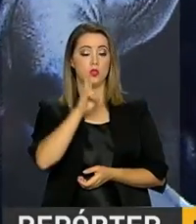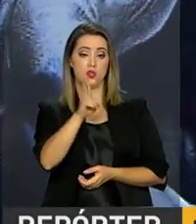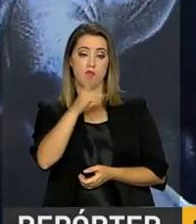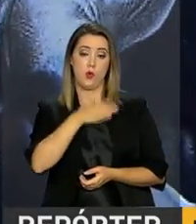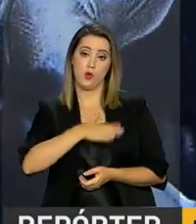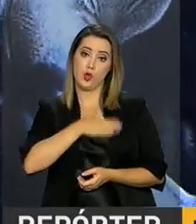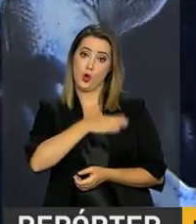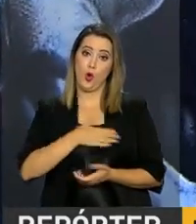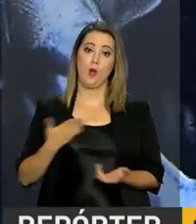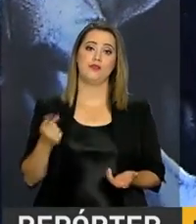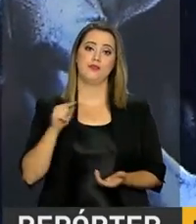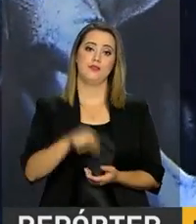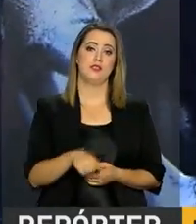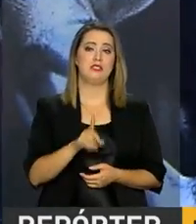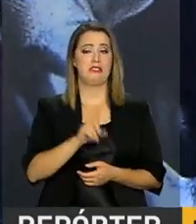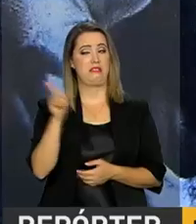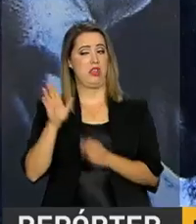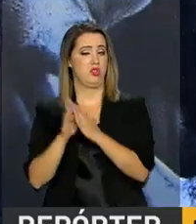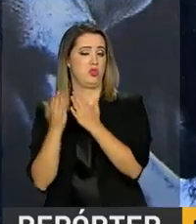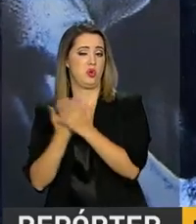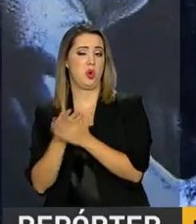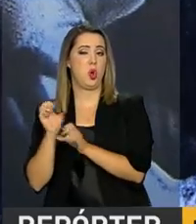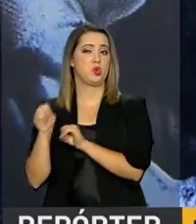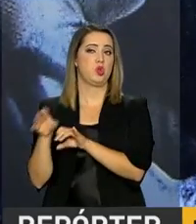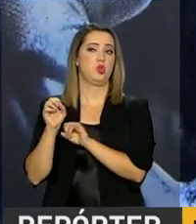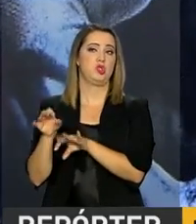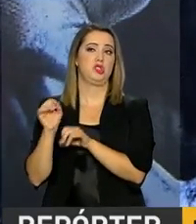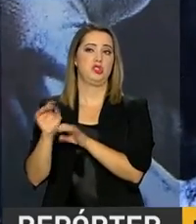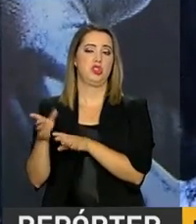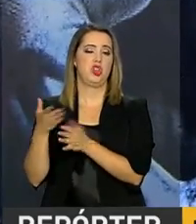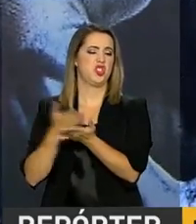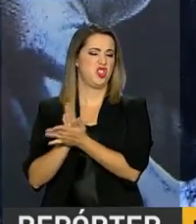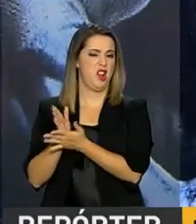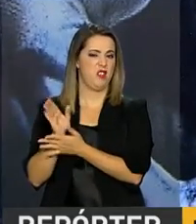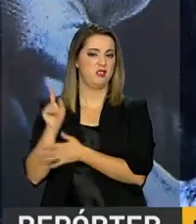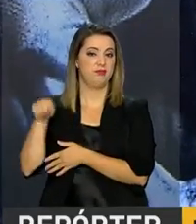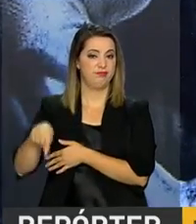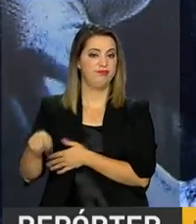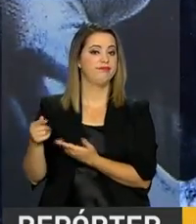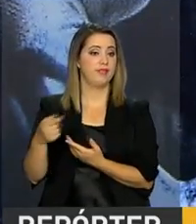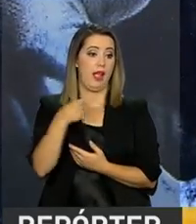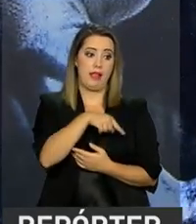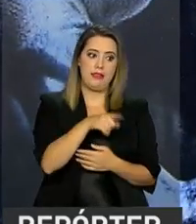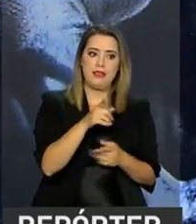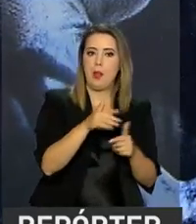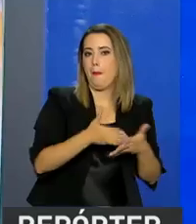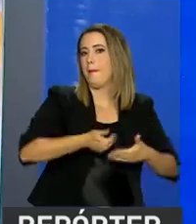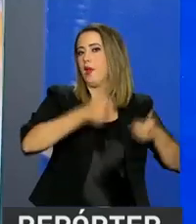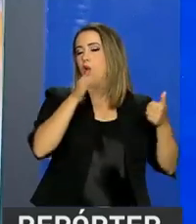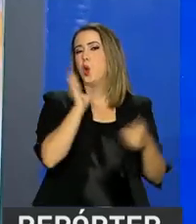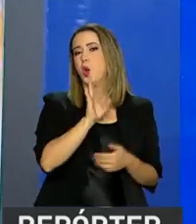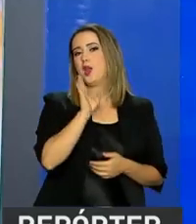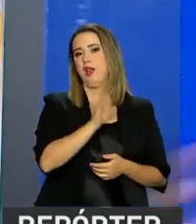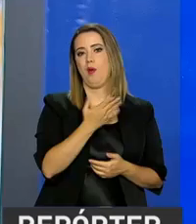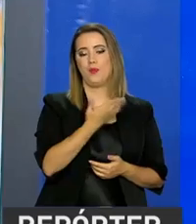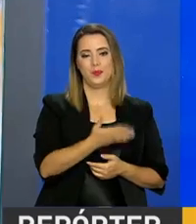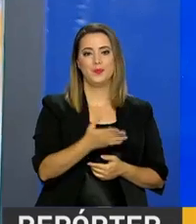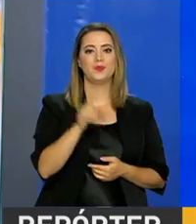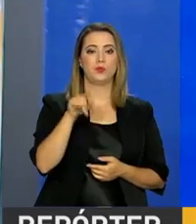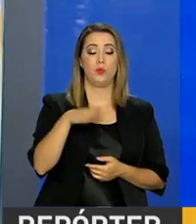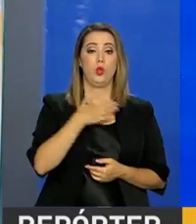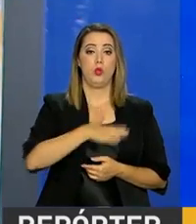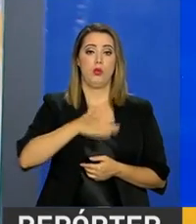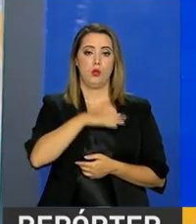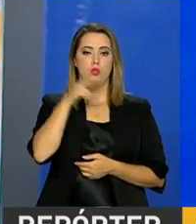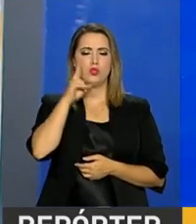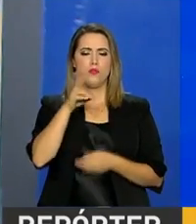em matemática. Lá é sempre teoria, essas coisas chatas, aí aqui quando a gente vê na prática é meio mais legal. Eu gosto muito de ver como é